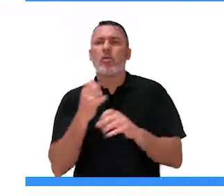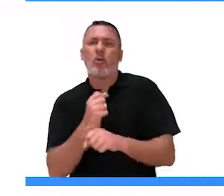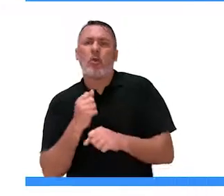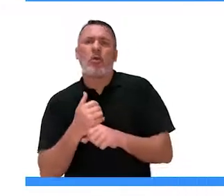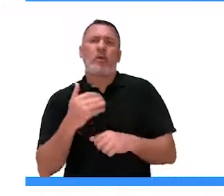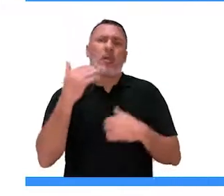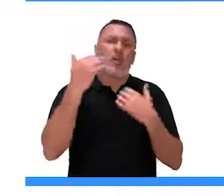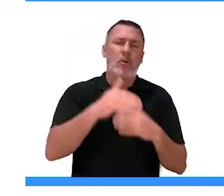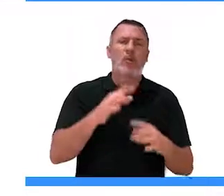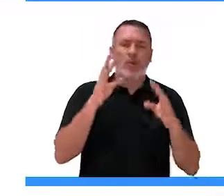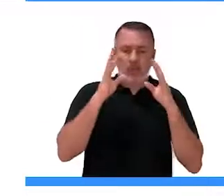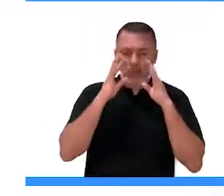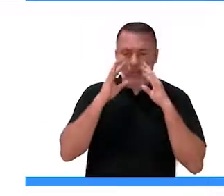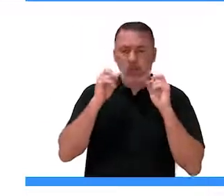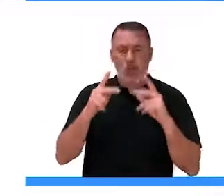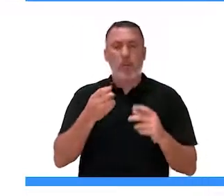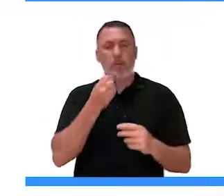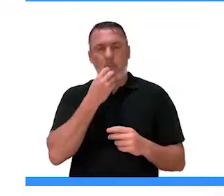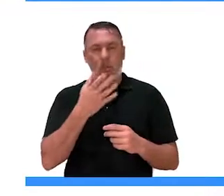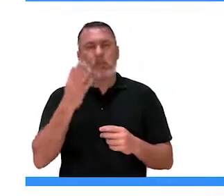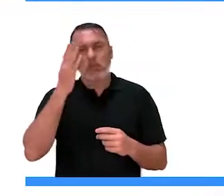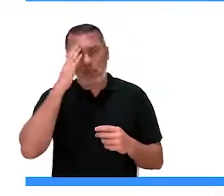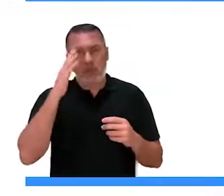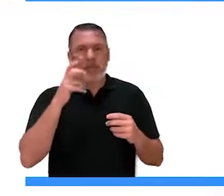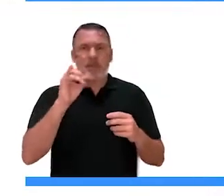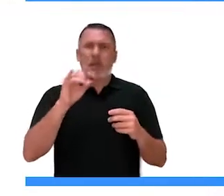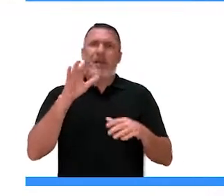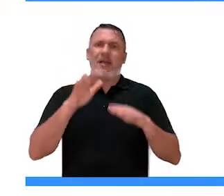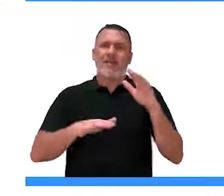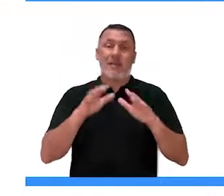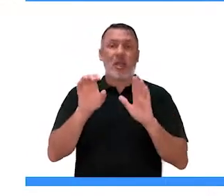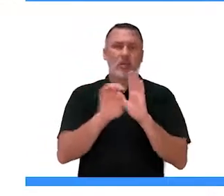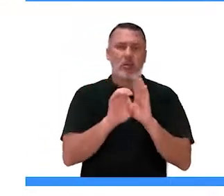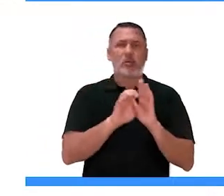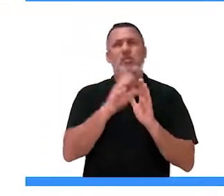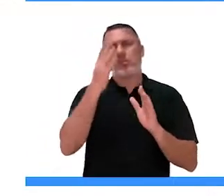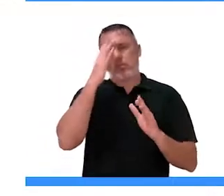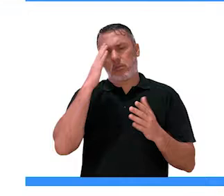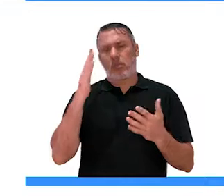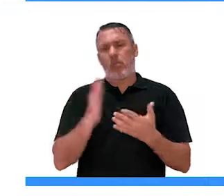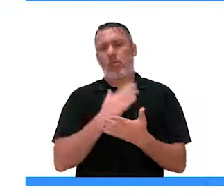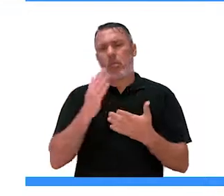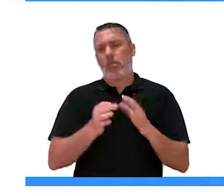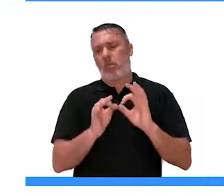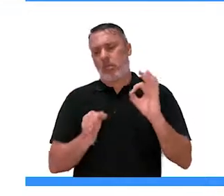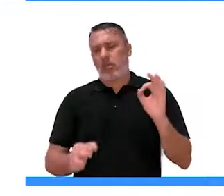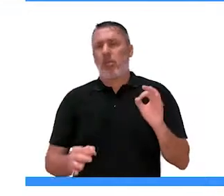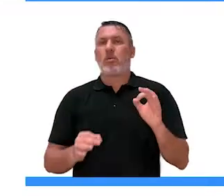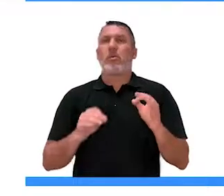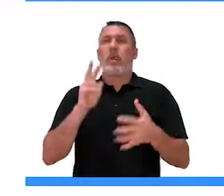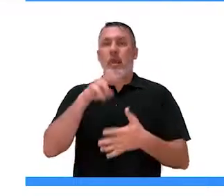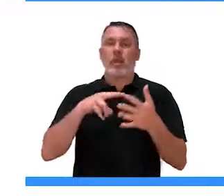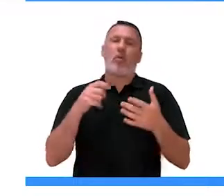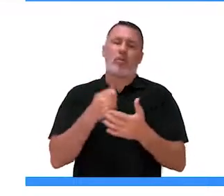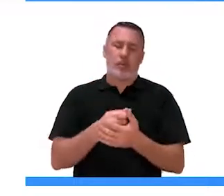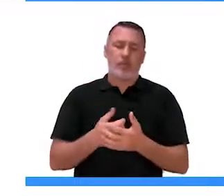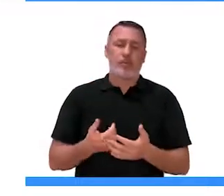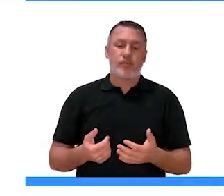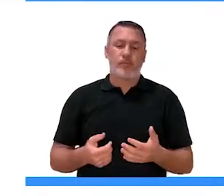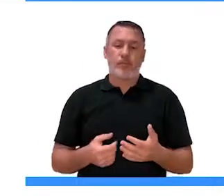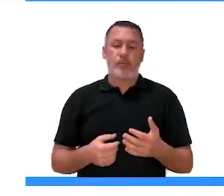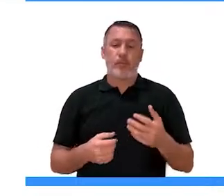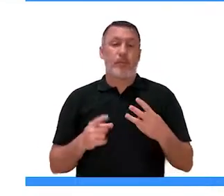não vou ficar desatento, né? Então, mesmo que seja grande, porque edital é um gênero textual grande, né? O aluno precisa